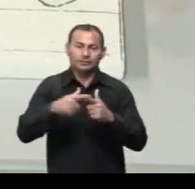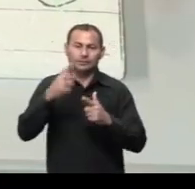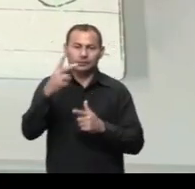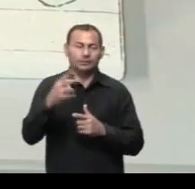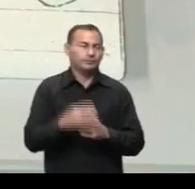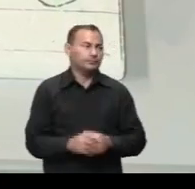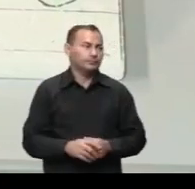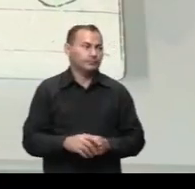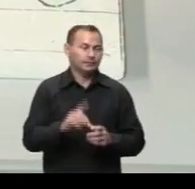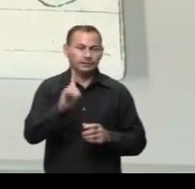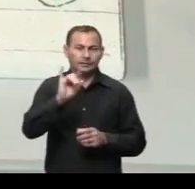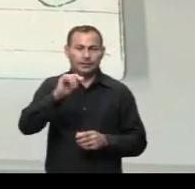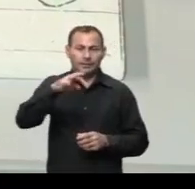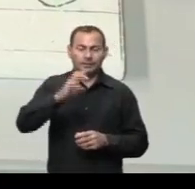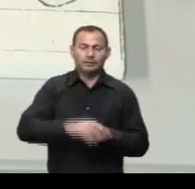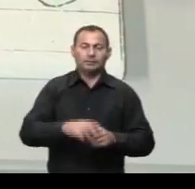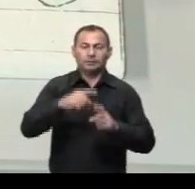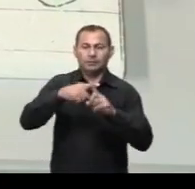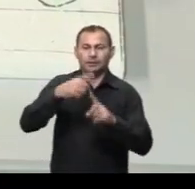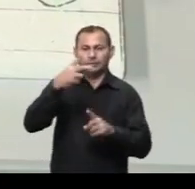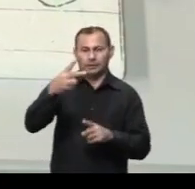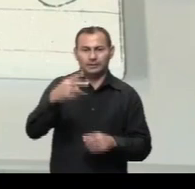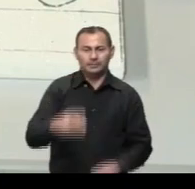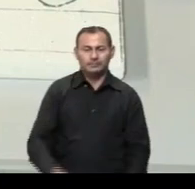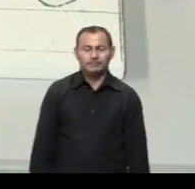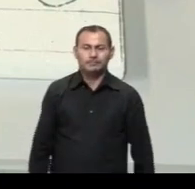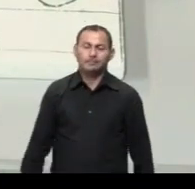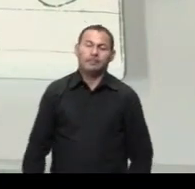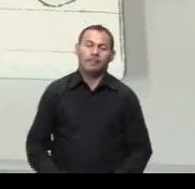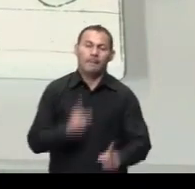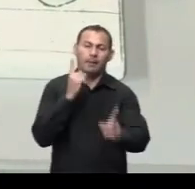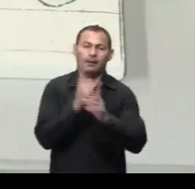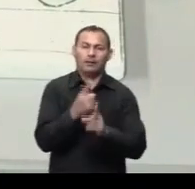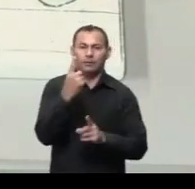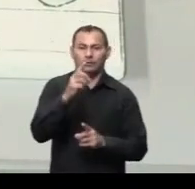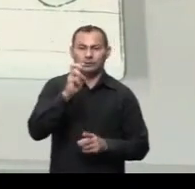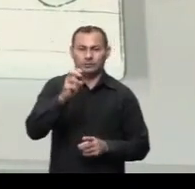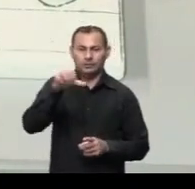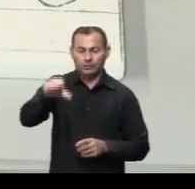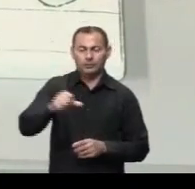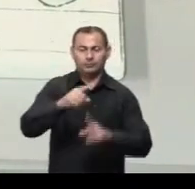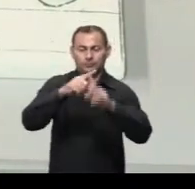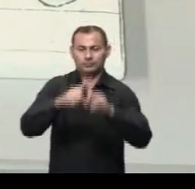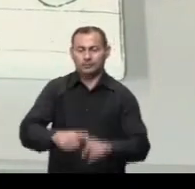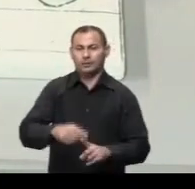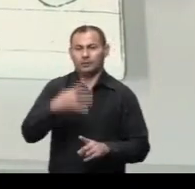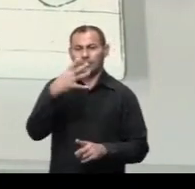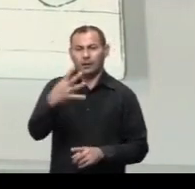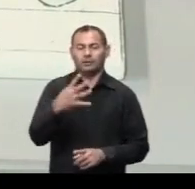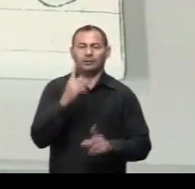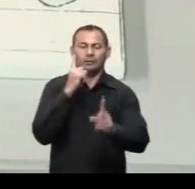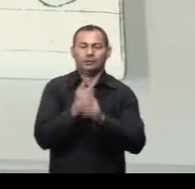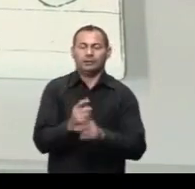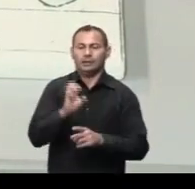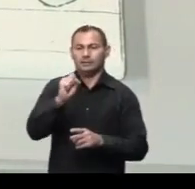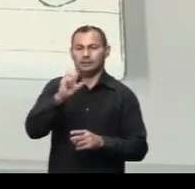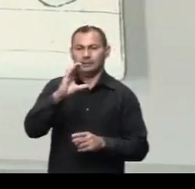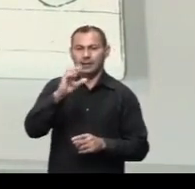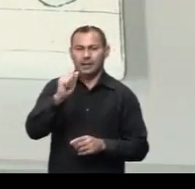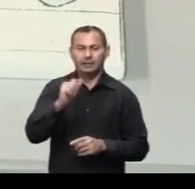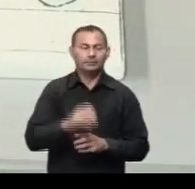2, que é o diâmetro sobre 2. Eu vou achar 1,59. Multiplico por 4 para eu achar na